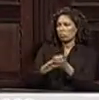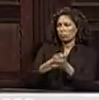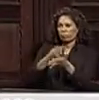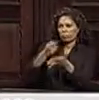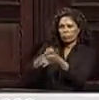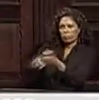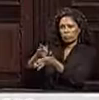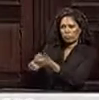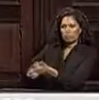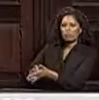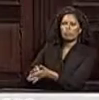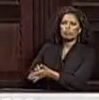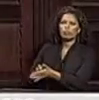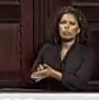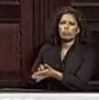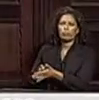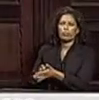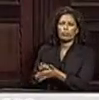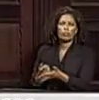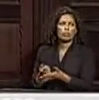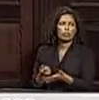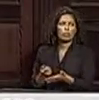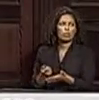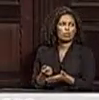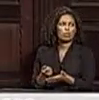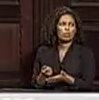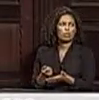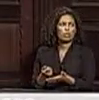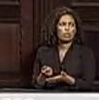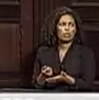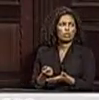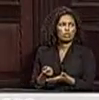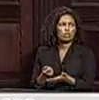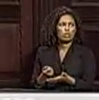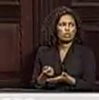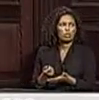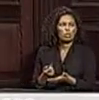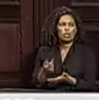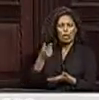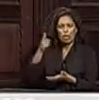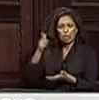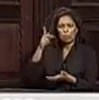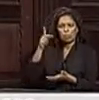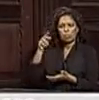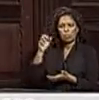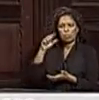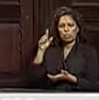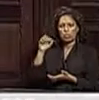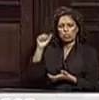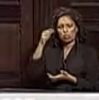do Pacto Federativo quanto da tributação do petróleo, ele, de forma criminosa,